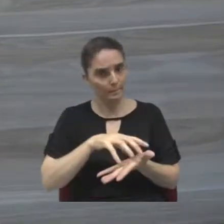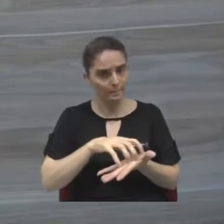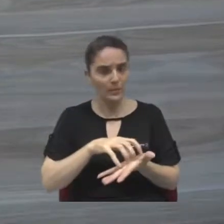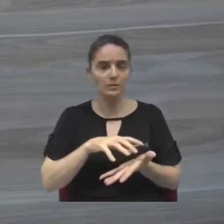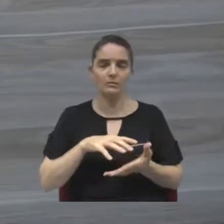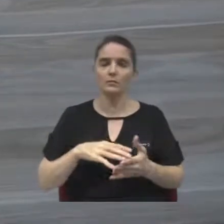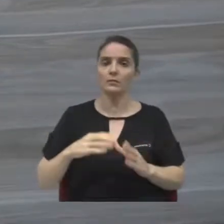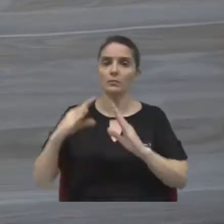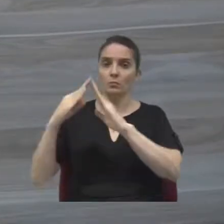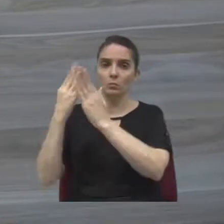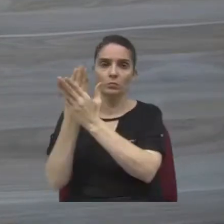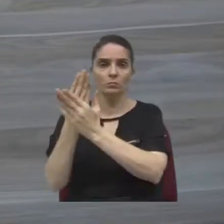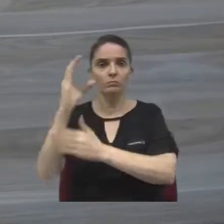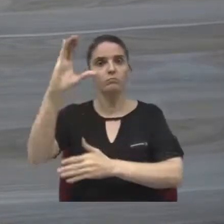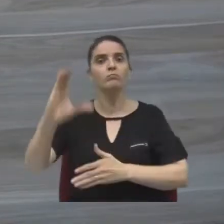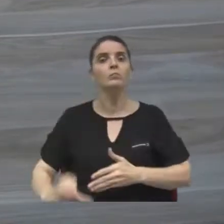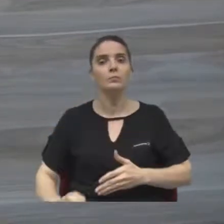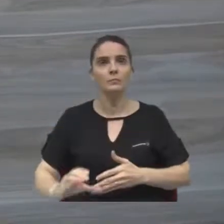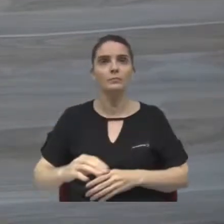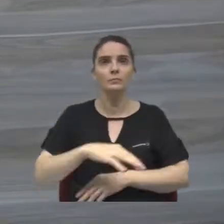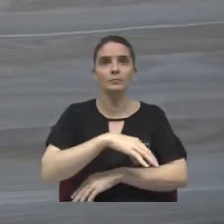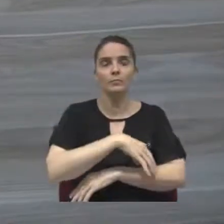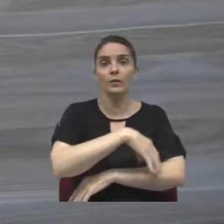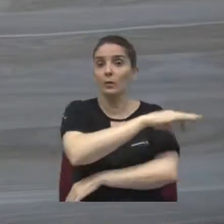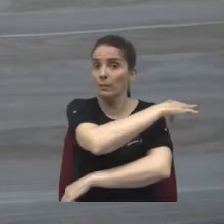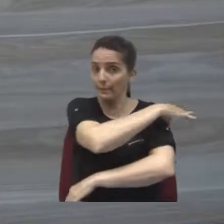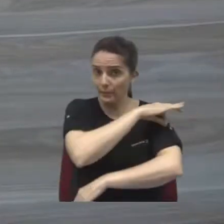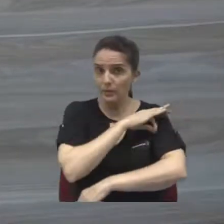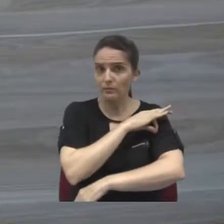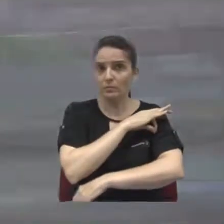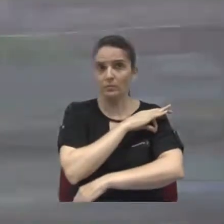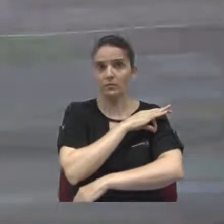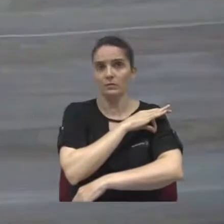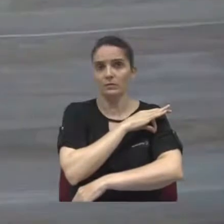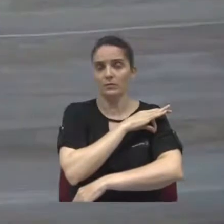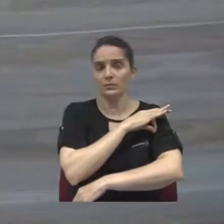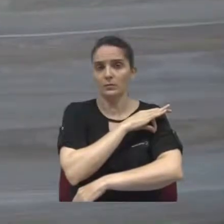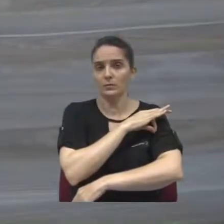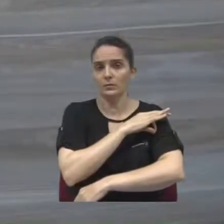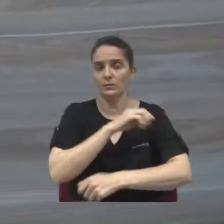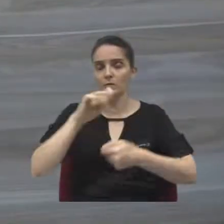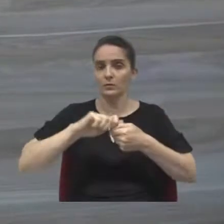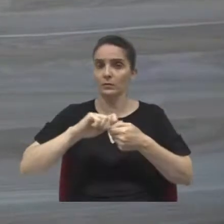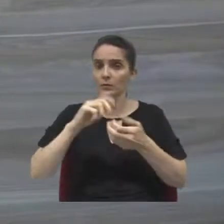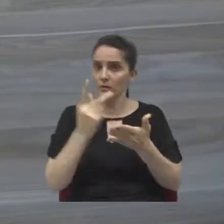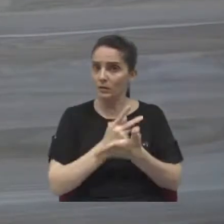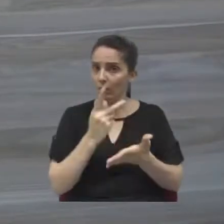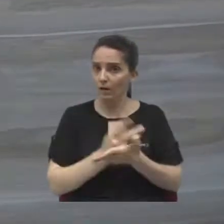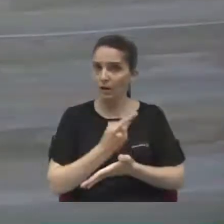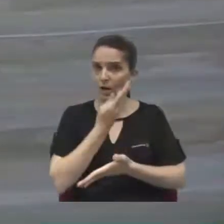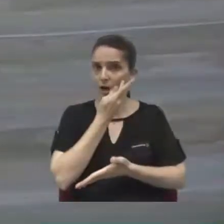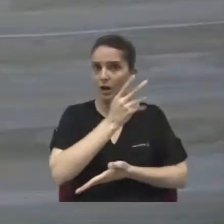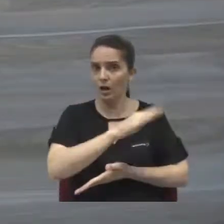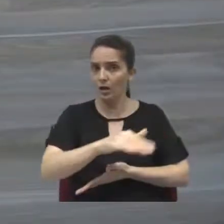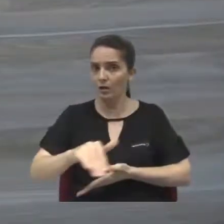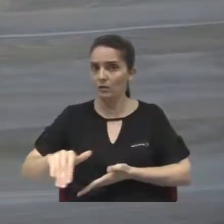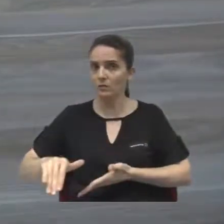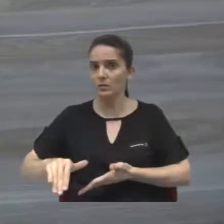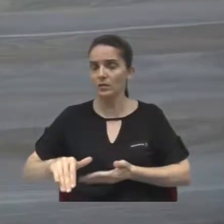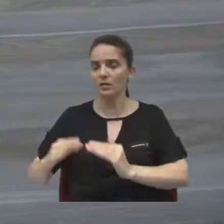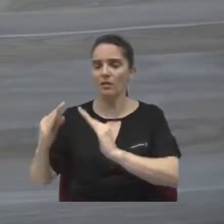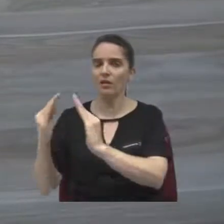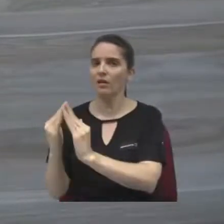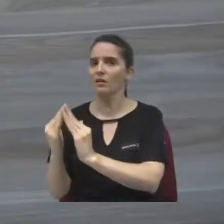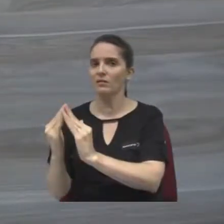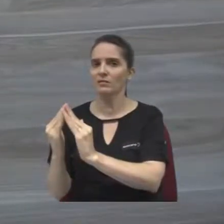nas creches. Senhor prefeito, enquanto o senhor se comporta dessa maneira, diversas crianças estão afastadas das